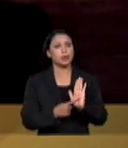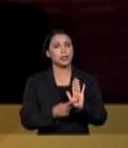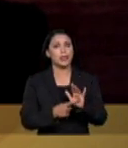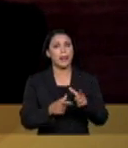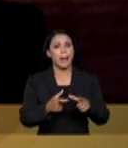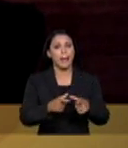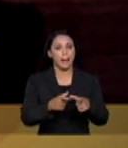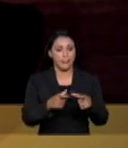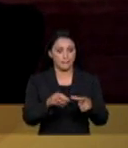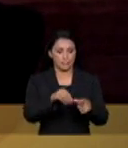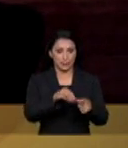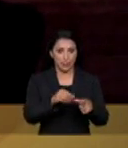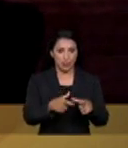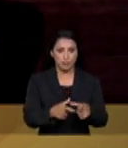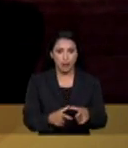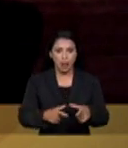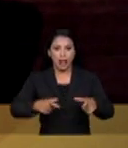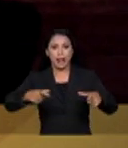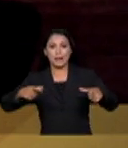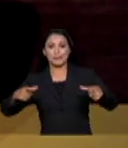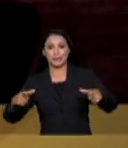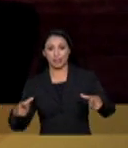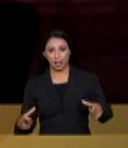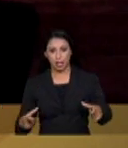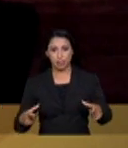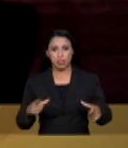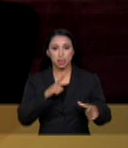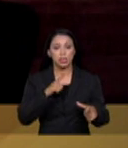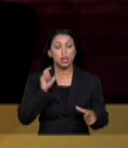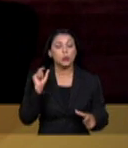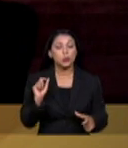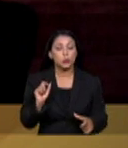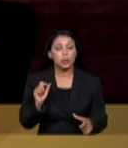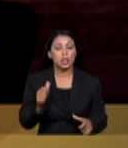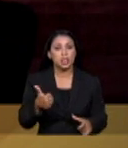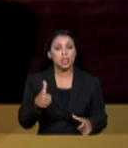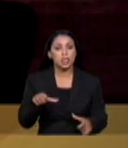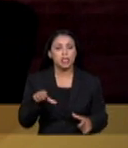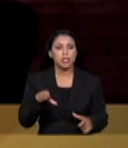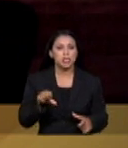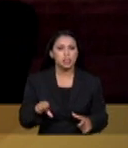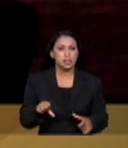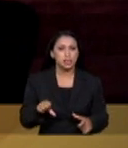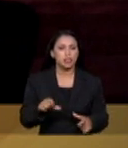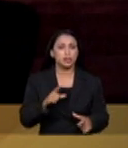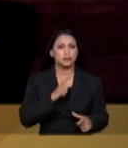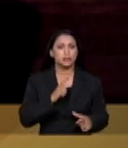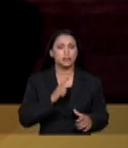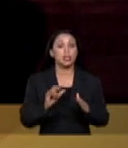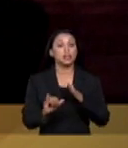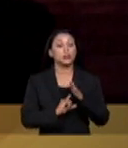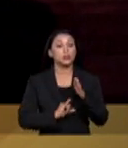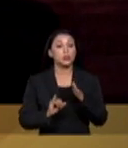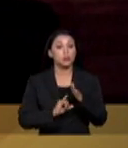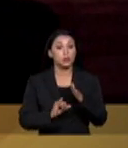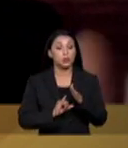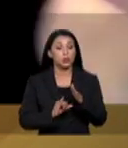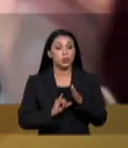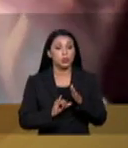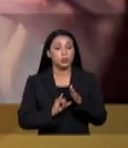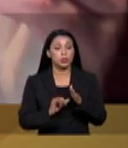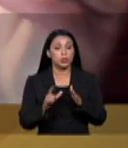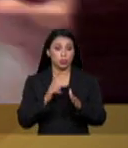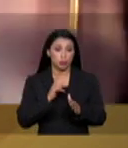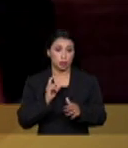ampliação das terras indígenas e incluída como uma das 19 salvaguardas institucionais a